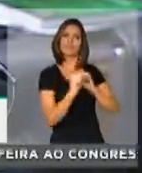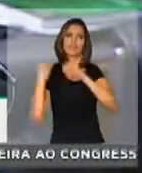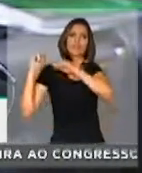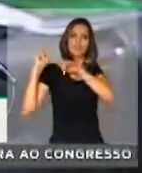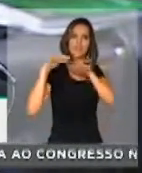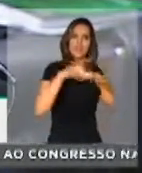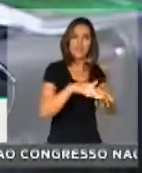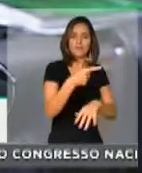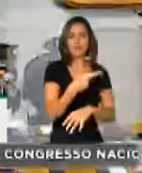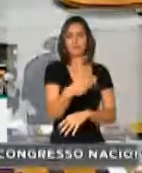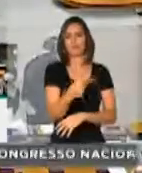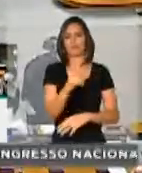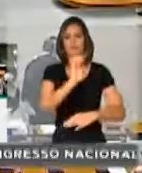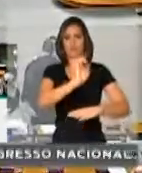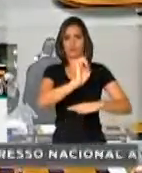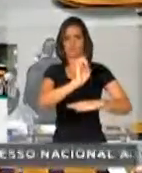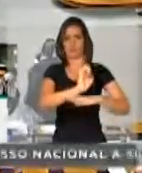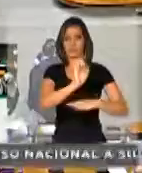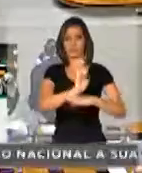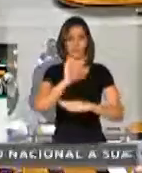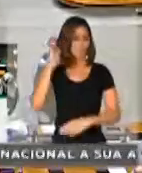Ok, deputado, para concluir?